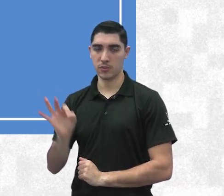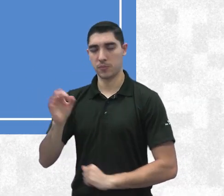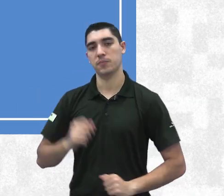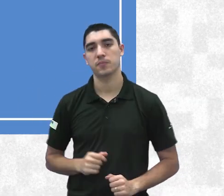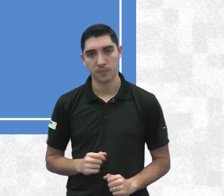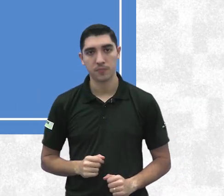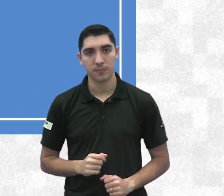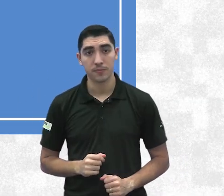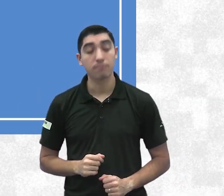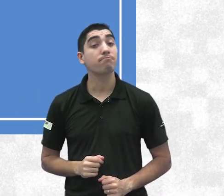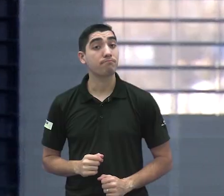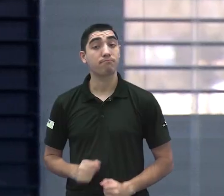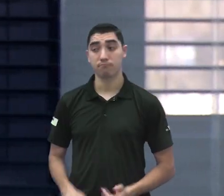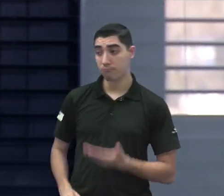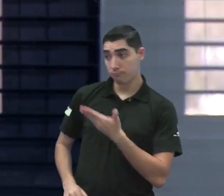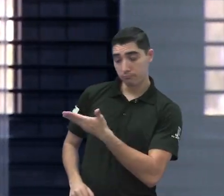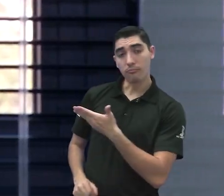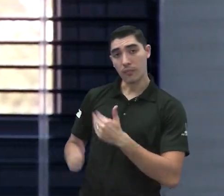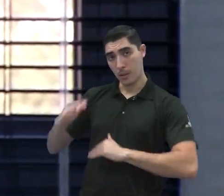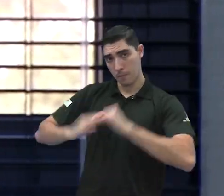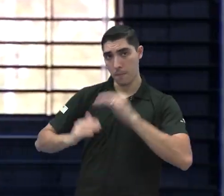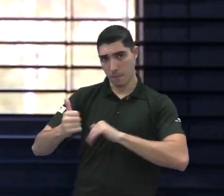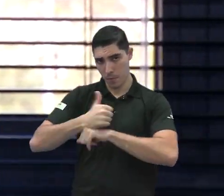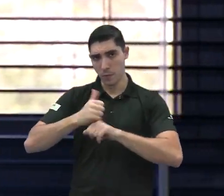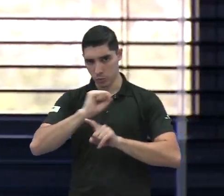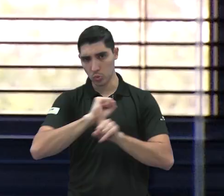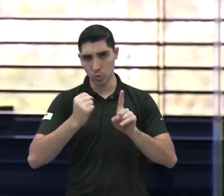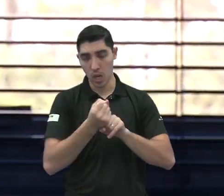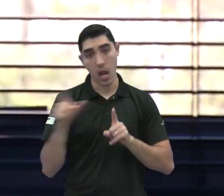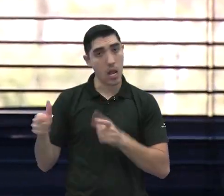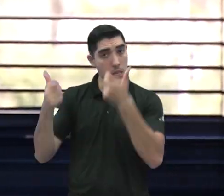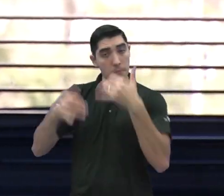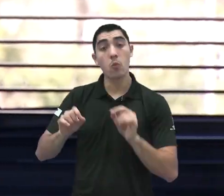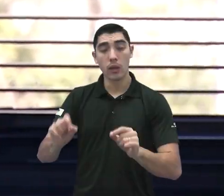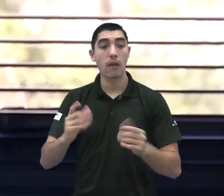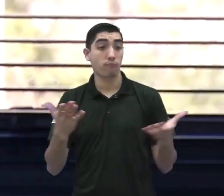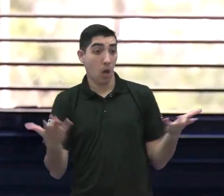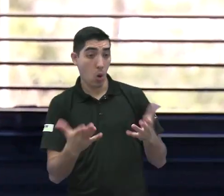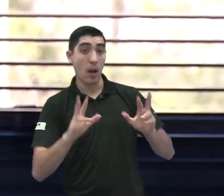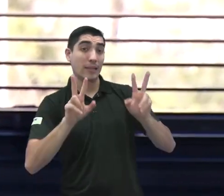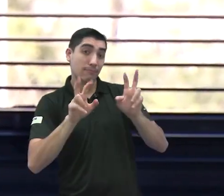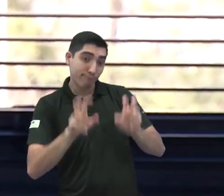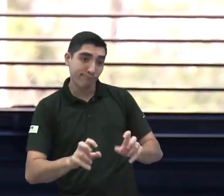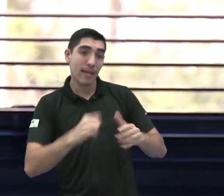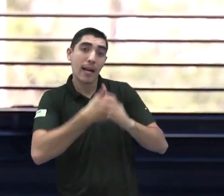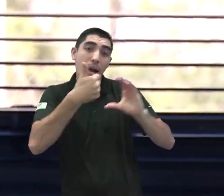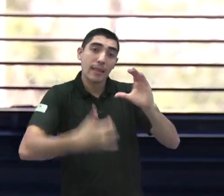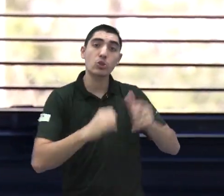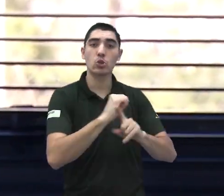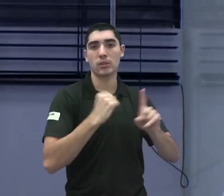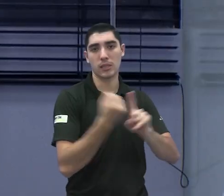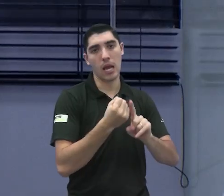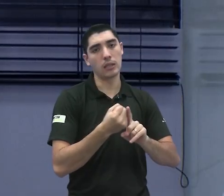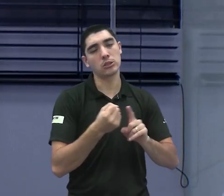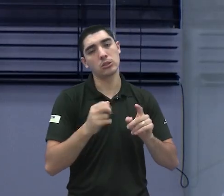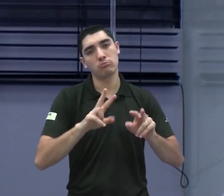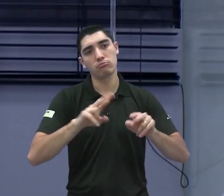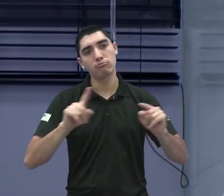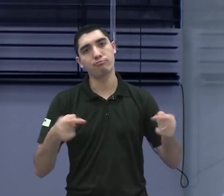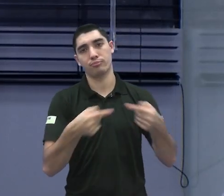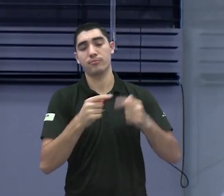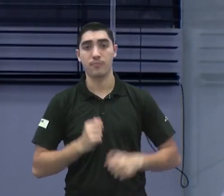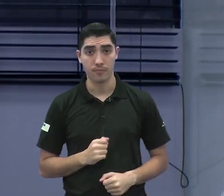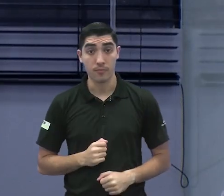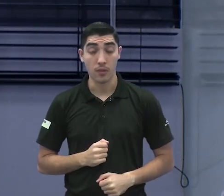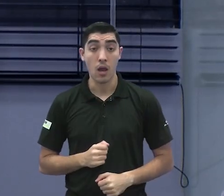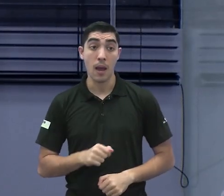44,9% das mulheres. Para essa socióloga, fatores sociais explicam a tendência. Isso ainda não é